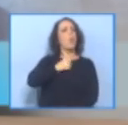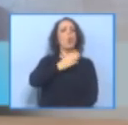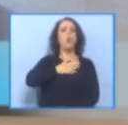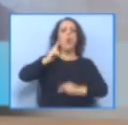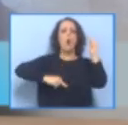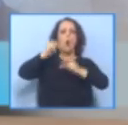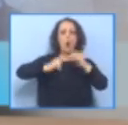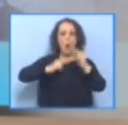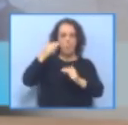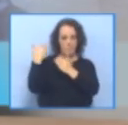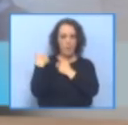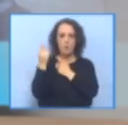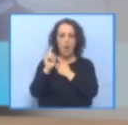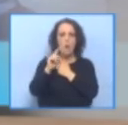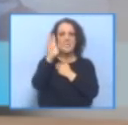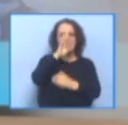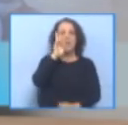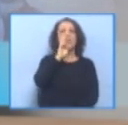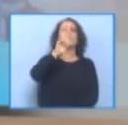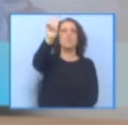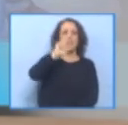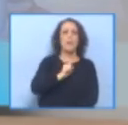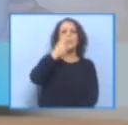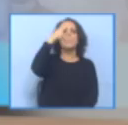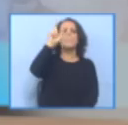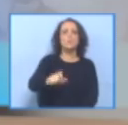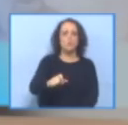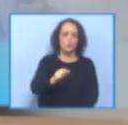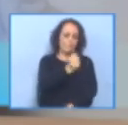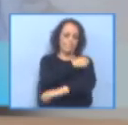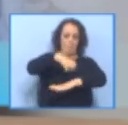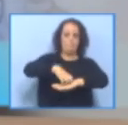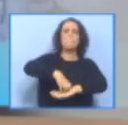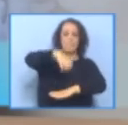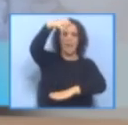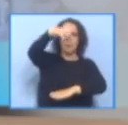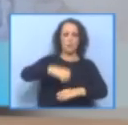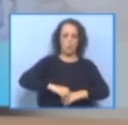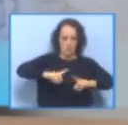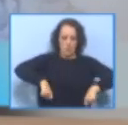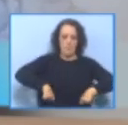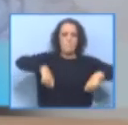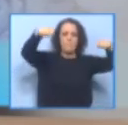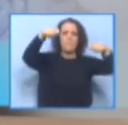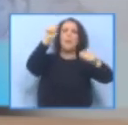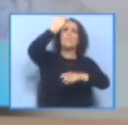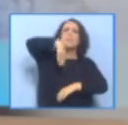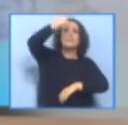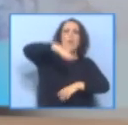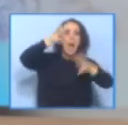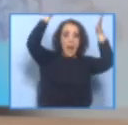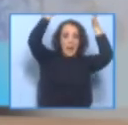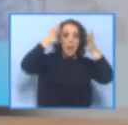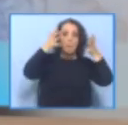Se nós vimos, está uma pessoa pendurada a fazer pinturas num edifício, que não tem capacete, não é?